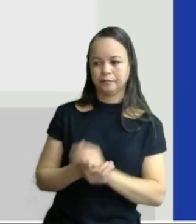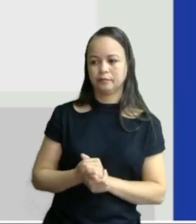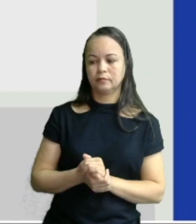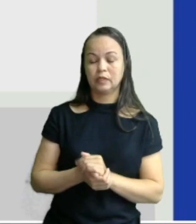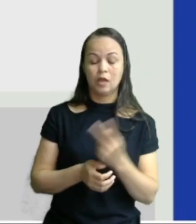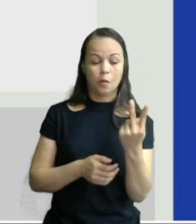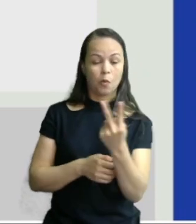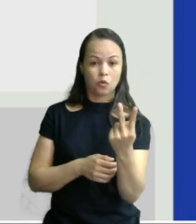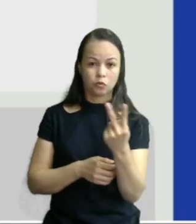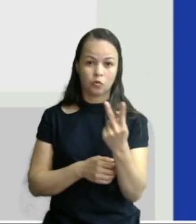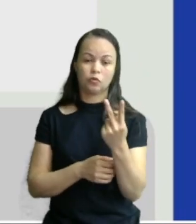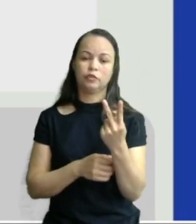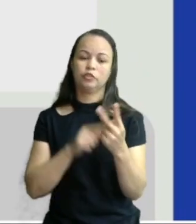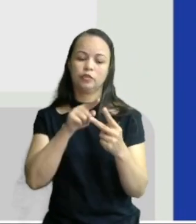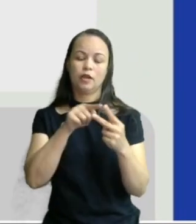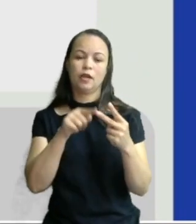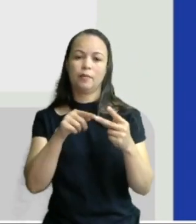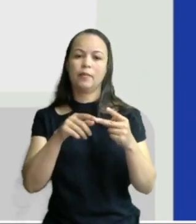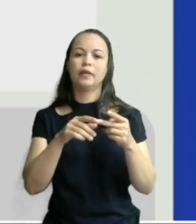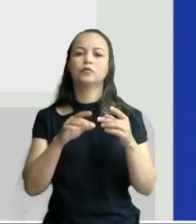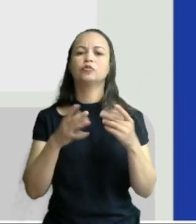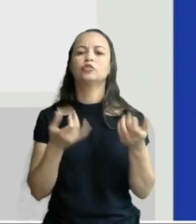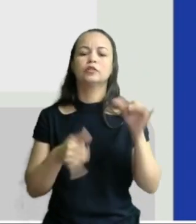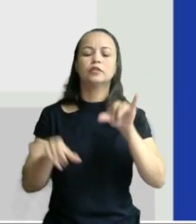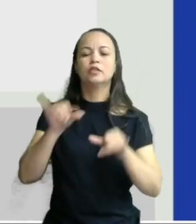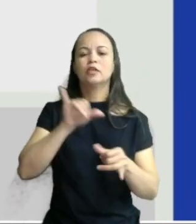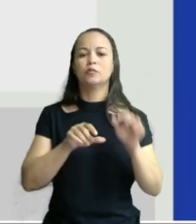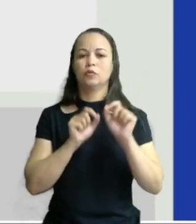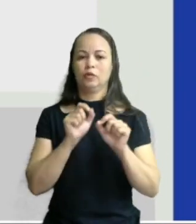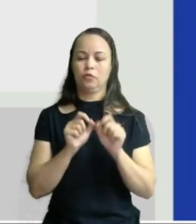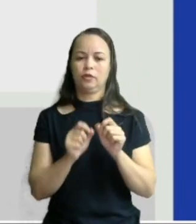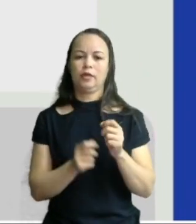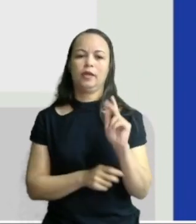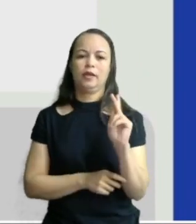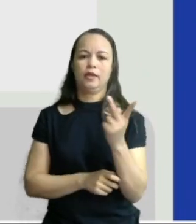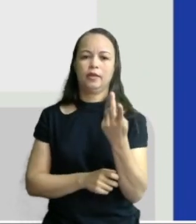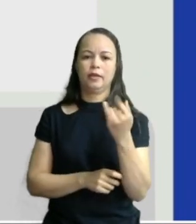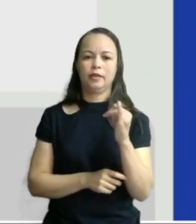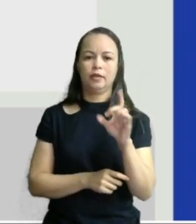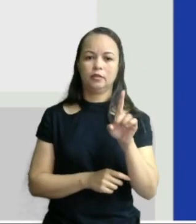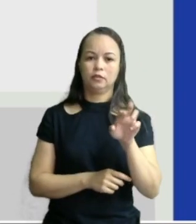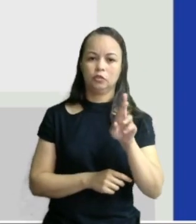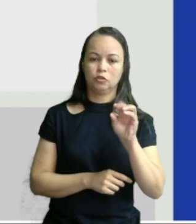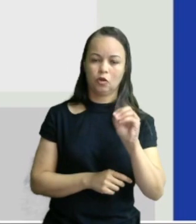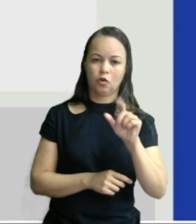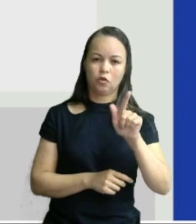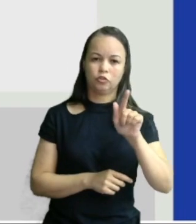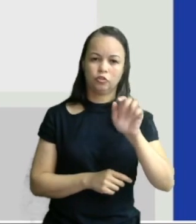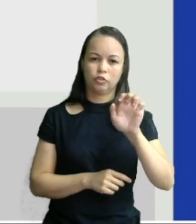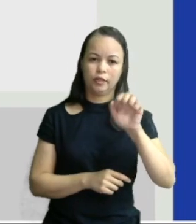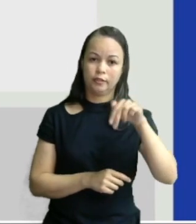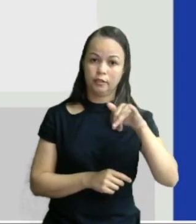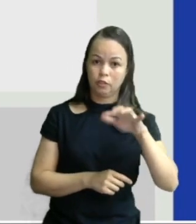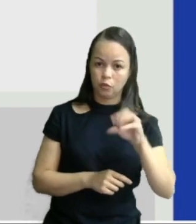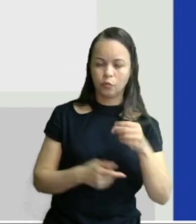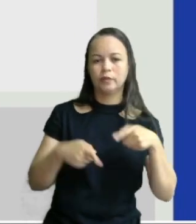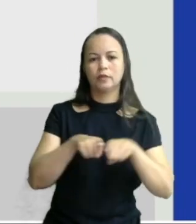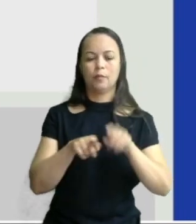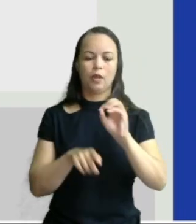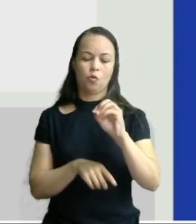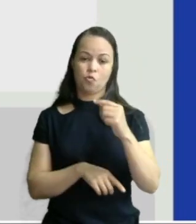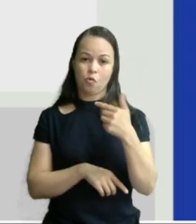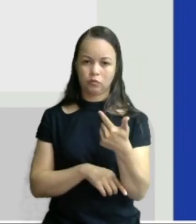2 elementos químicos, que são gases, o hidrogênio e o oxigênio. É